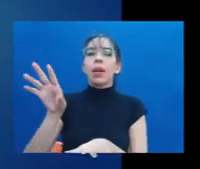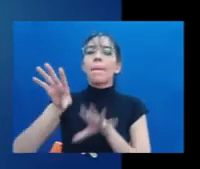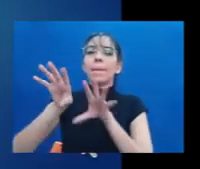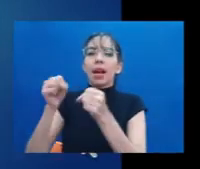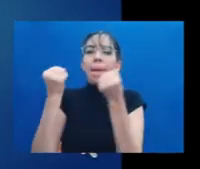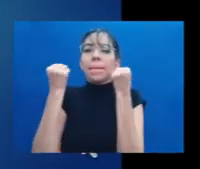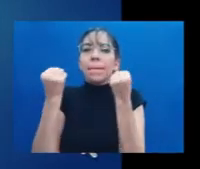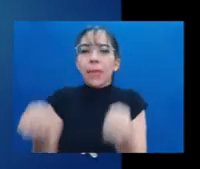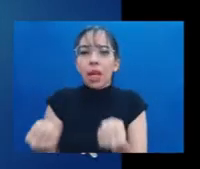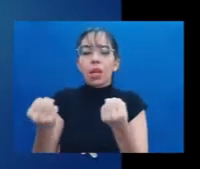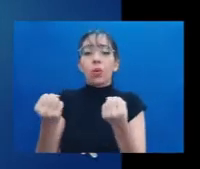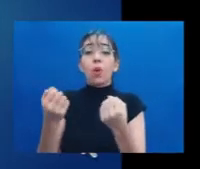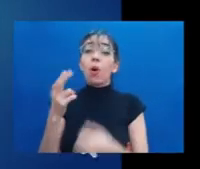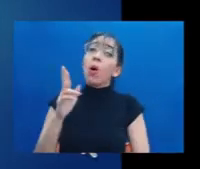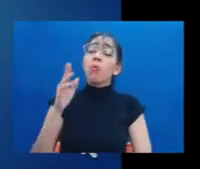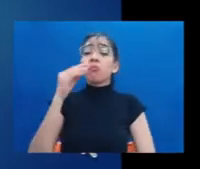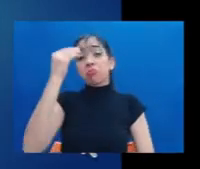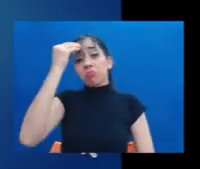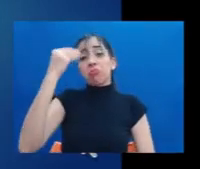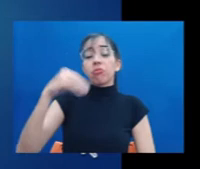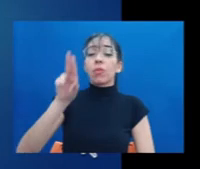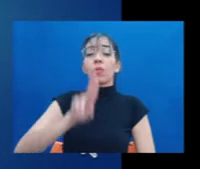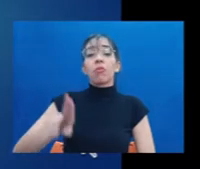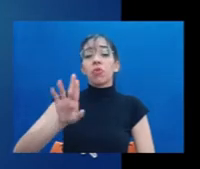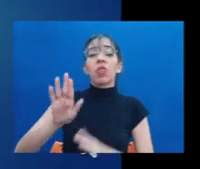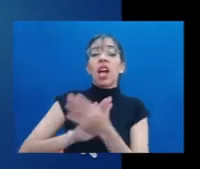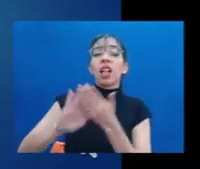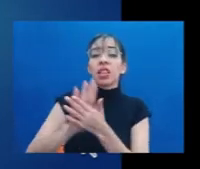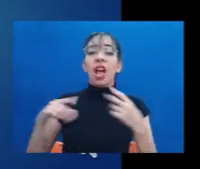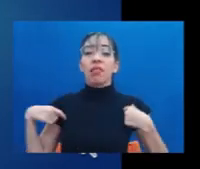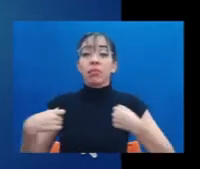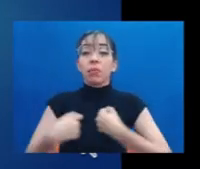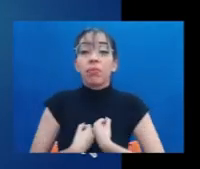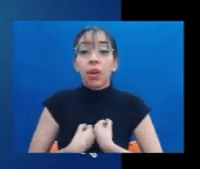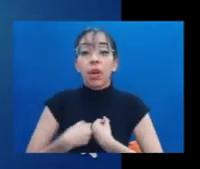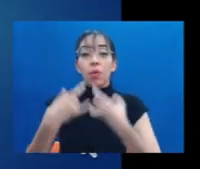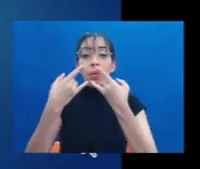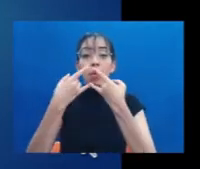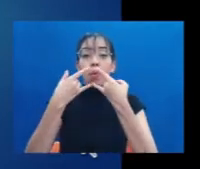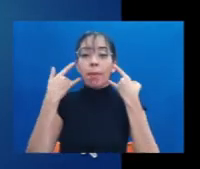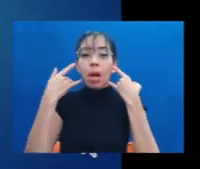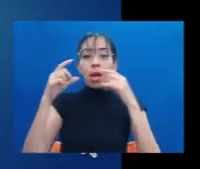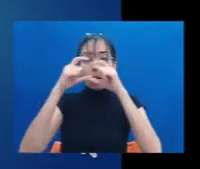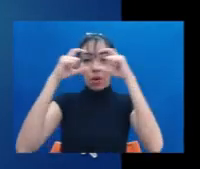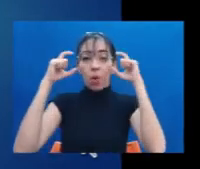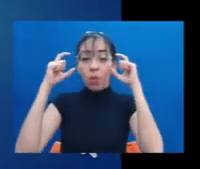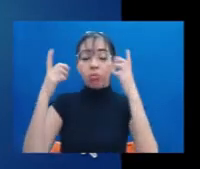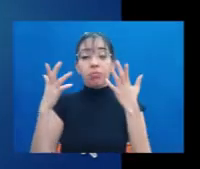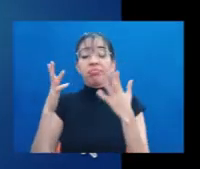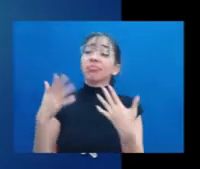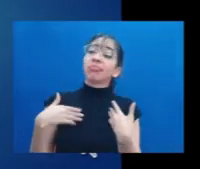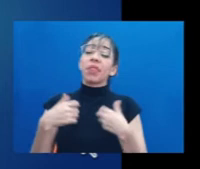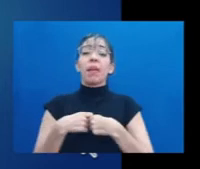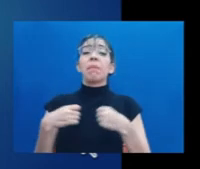peso excessivo, não usar o equipamento de proteção individual ou usar de forma incorreta, como eu comentei, um jaleco aberto, né, gente? Ele